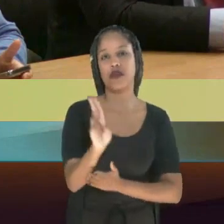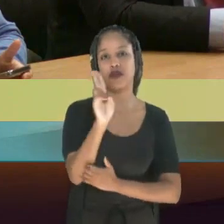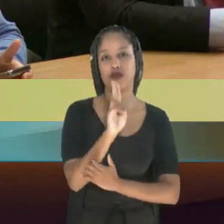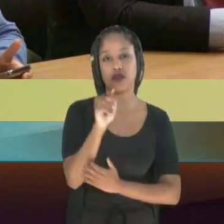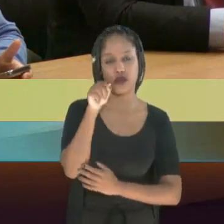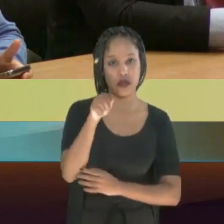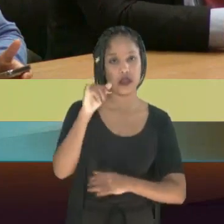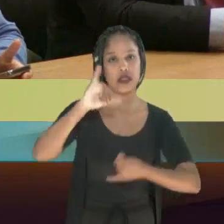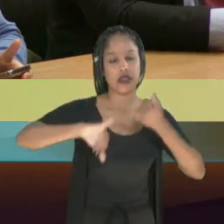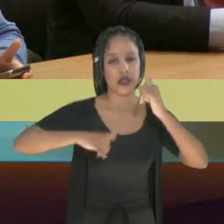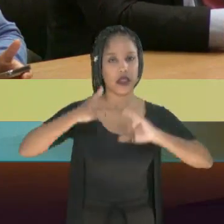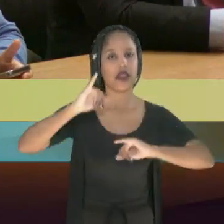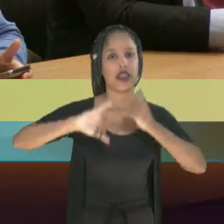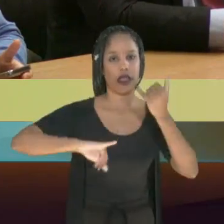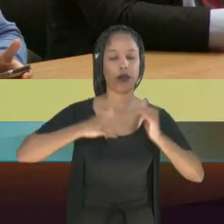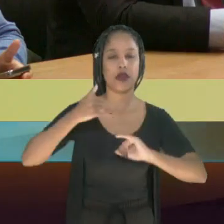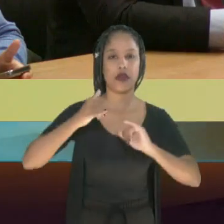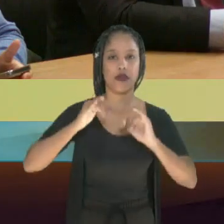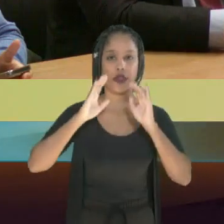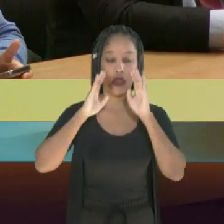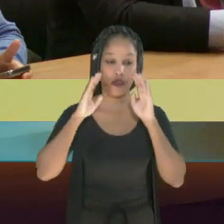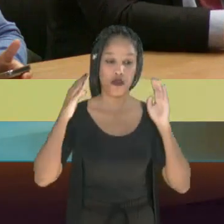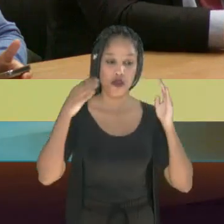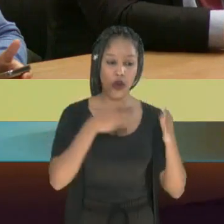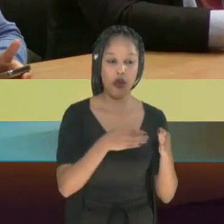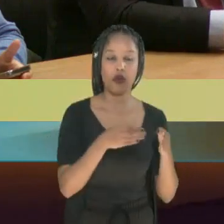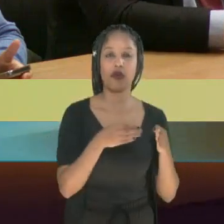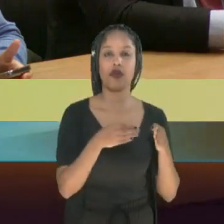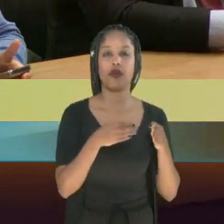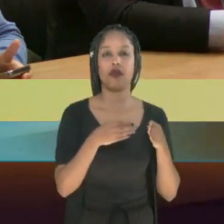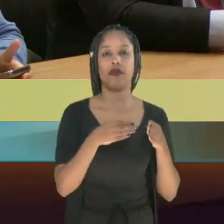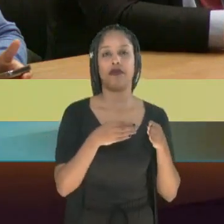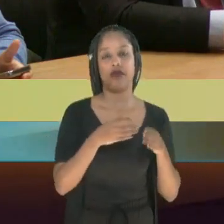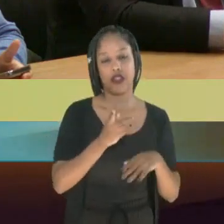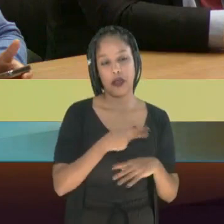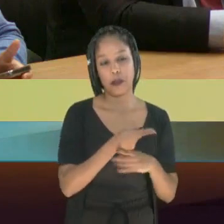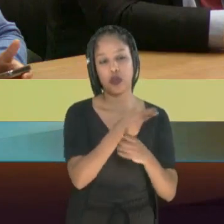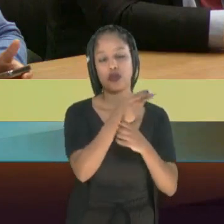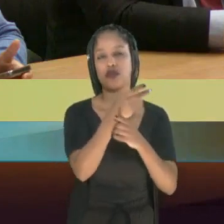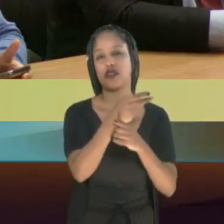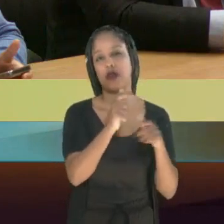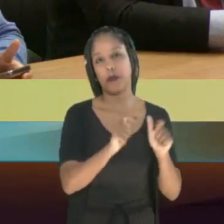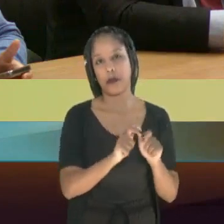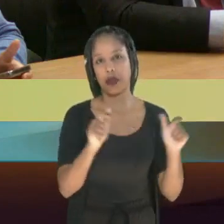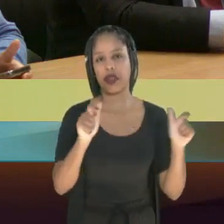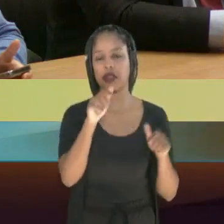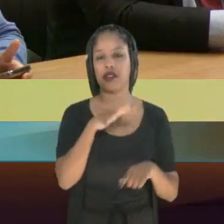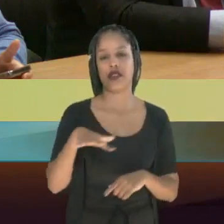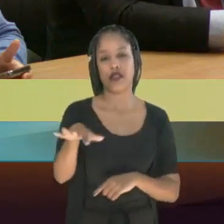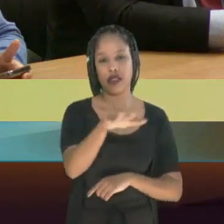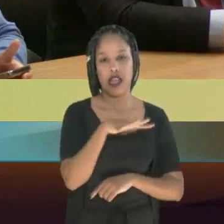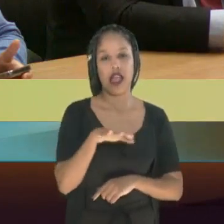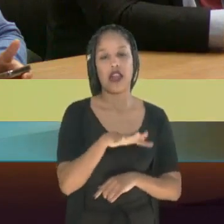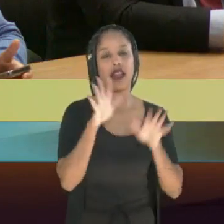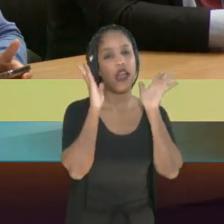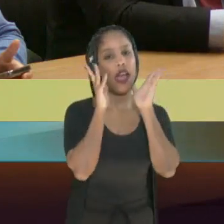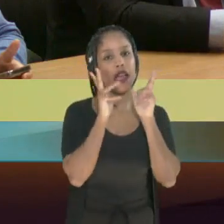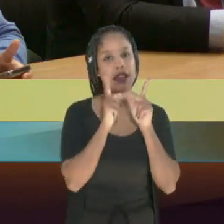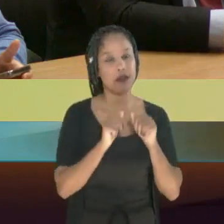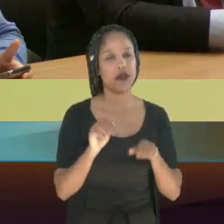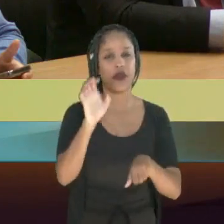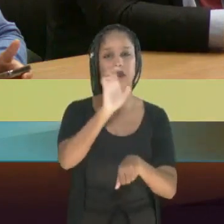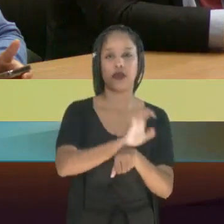agrícola para a produção, para o aumento da nossa produção agropecuária no estado de